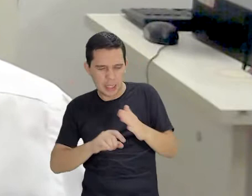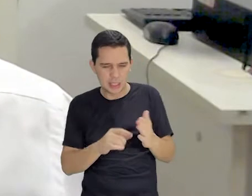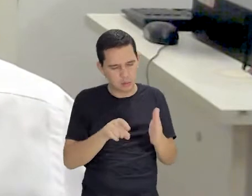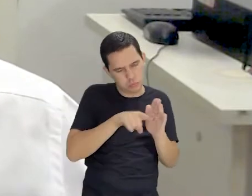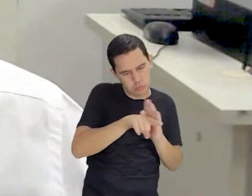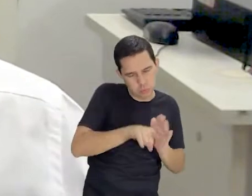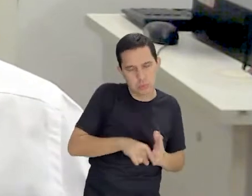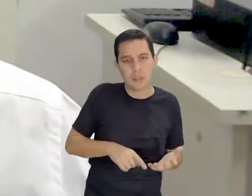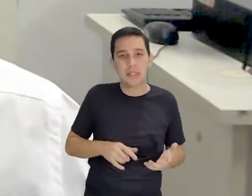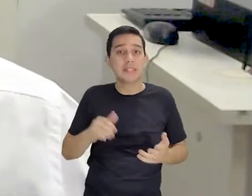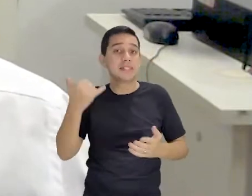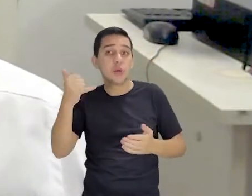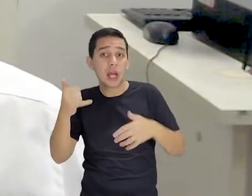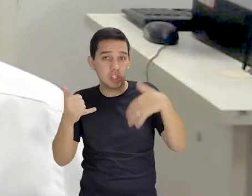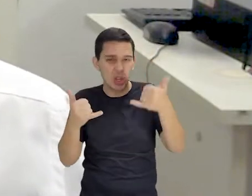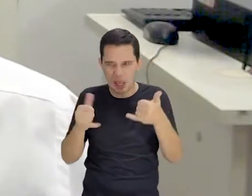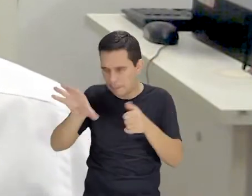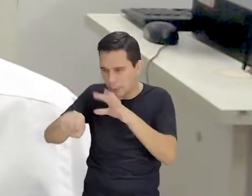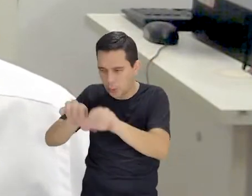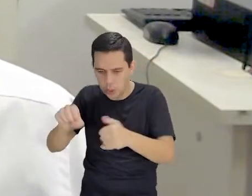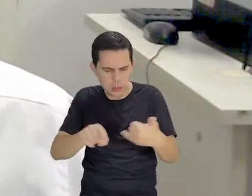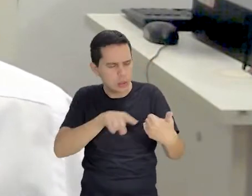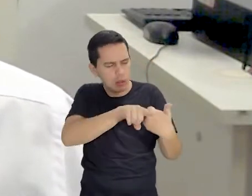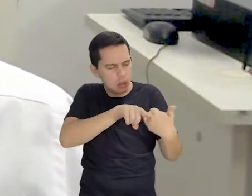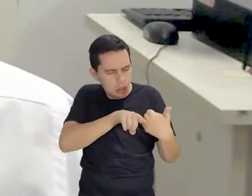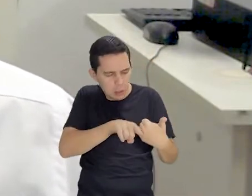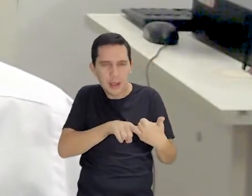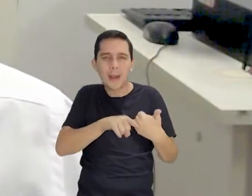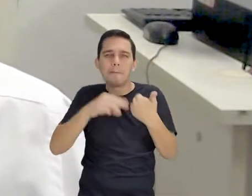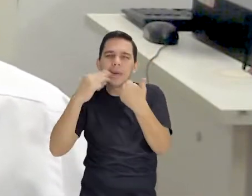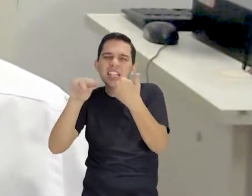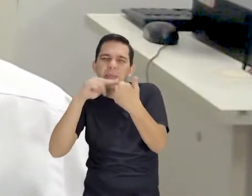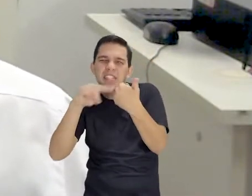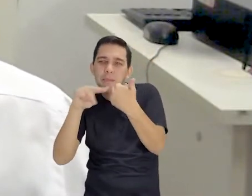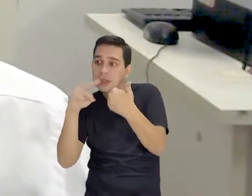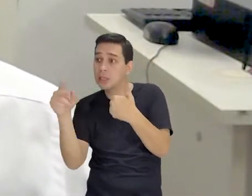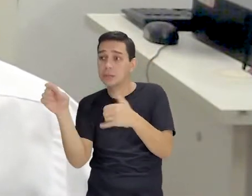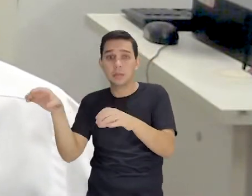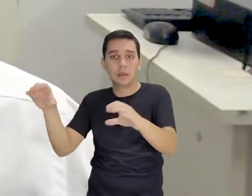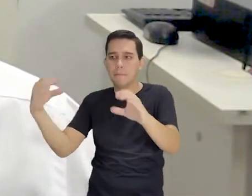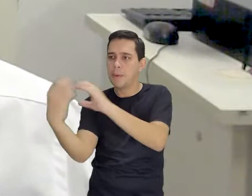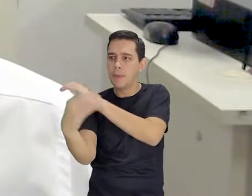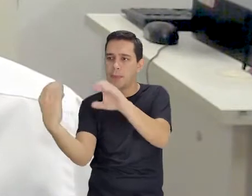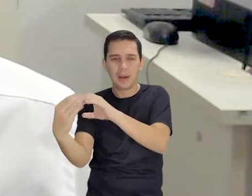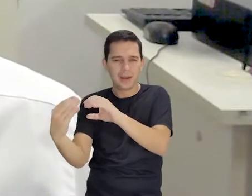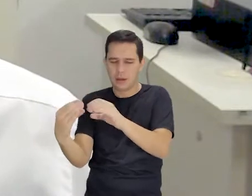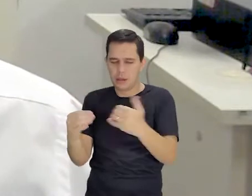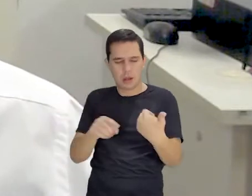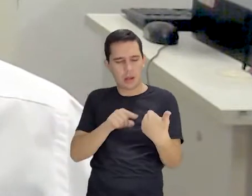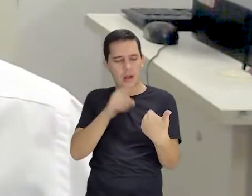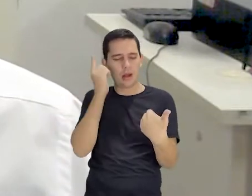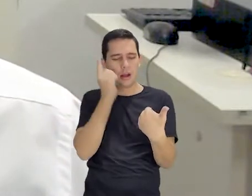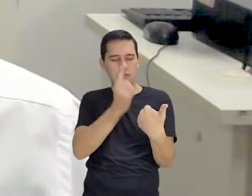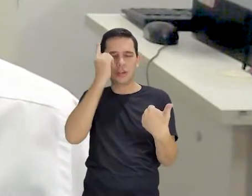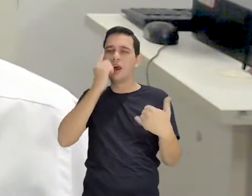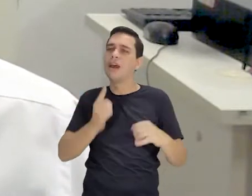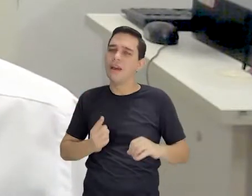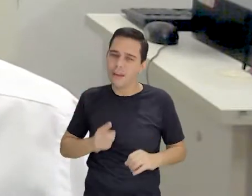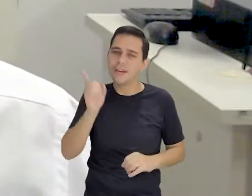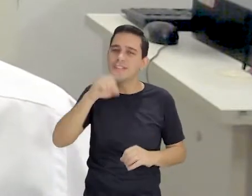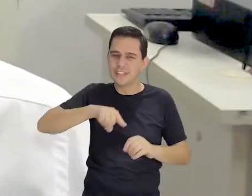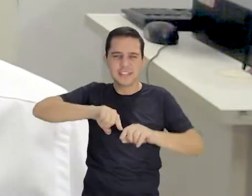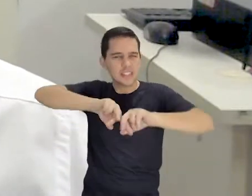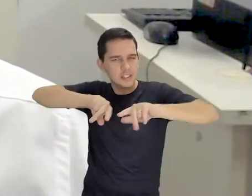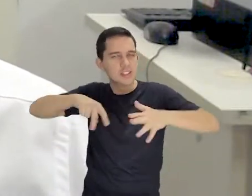com mensagens extraídas, e todo esse conjunto foi o que viabilizou a apresentação de um pedido